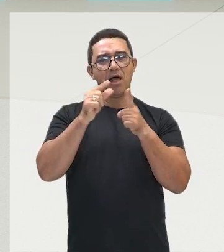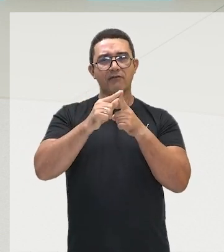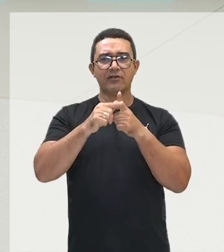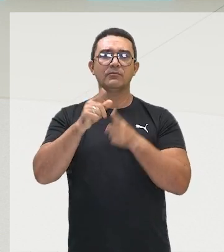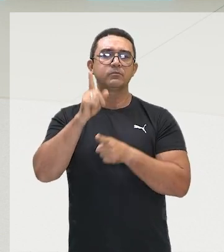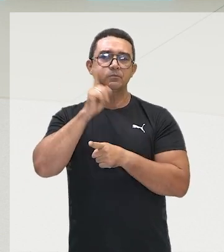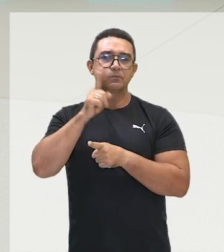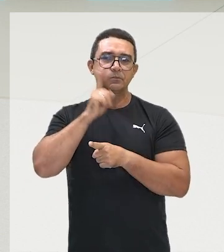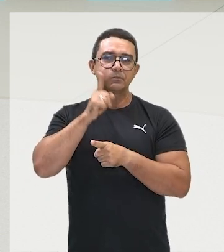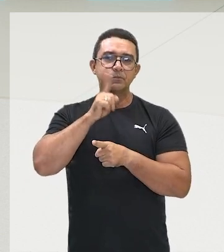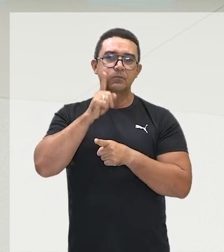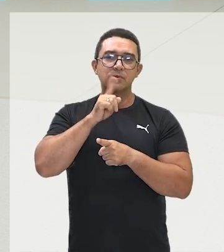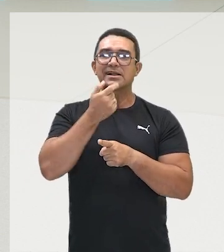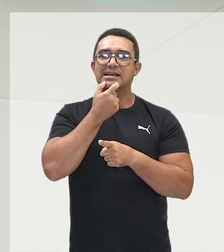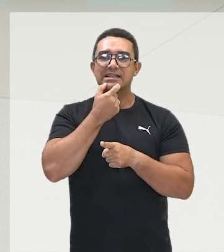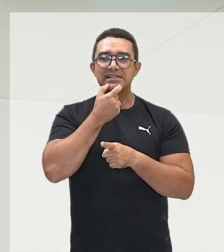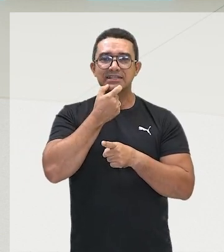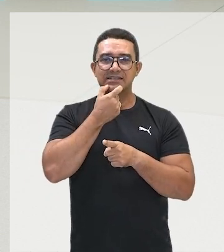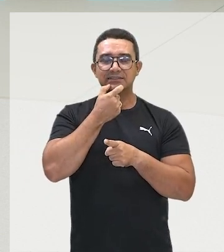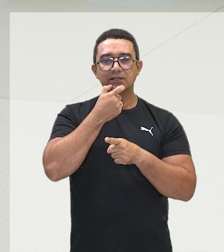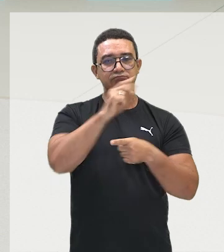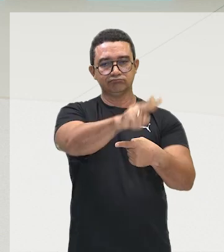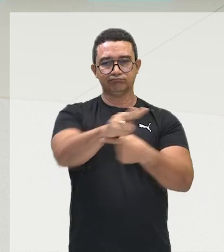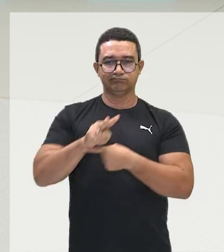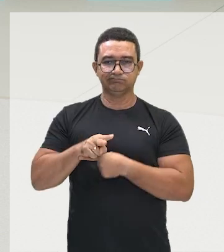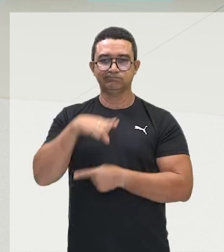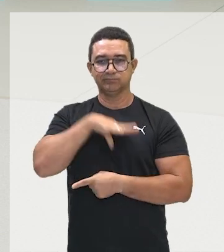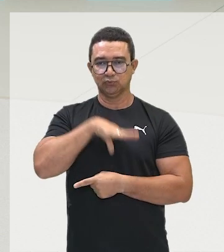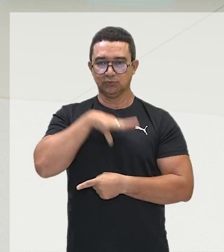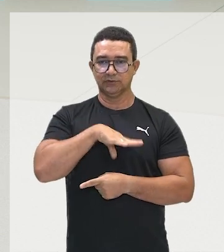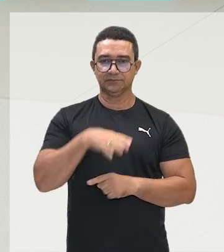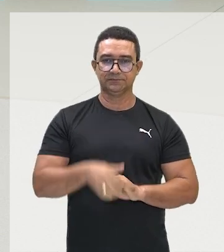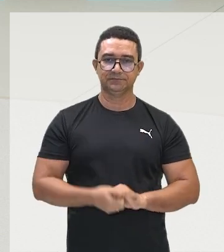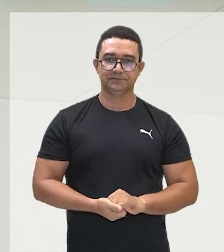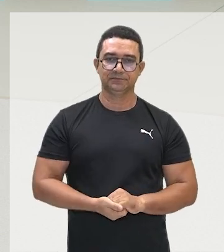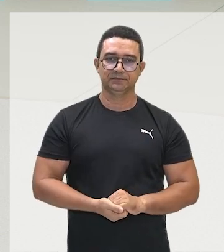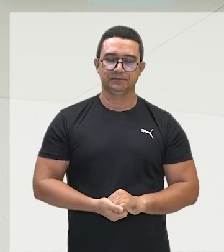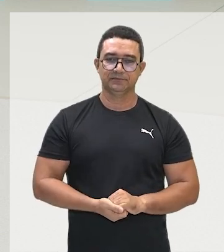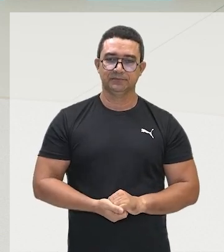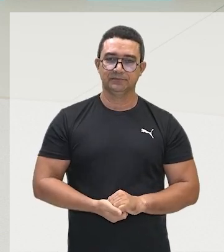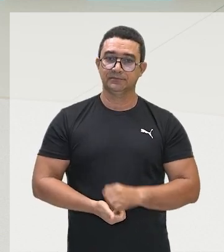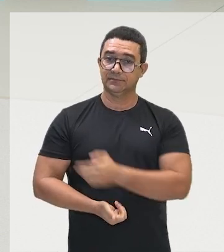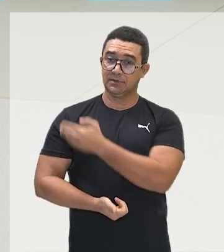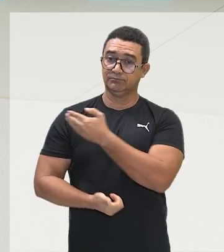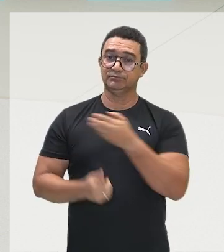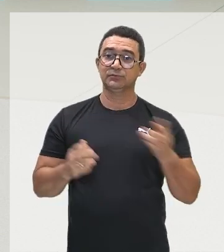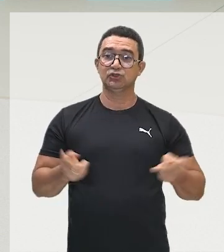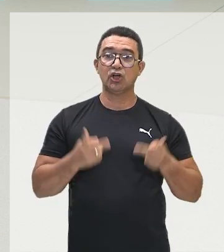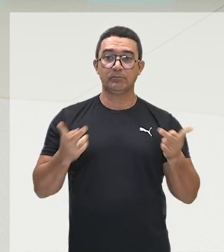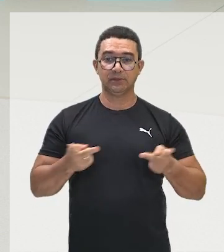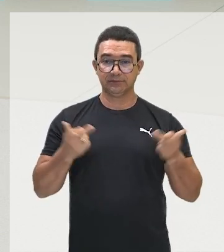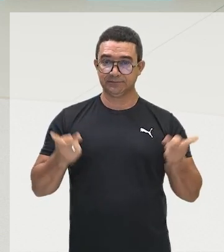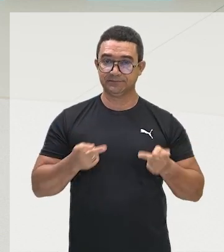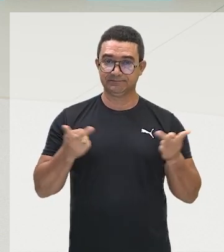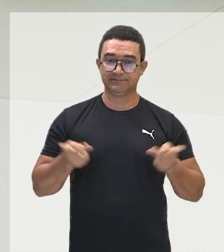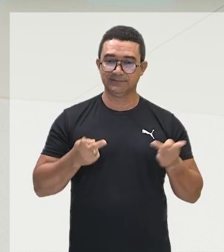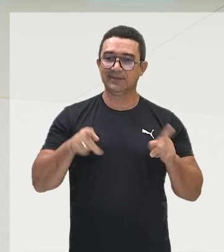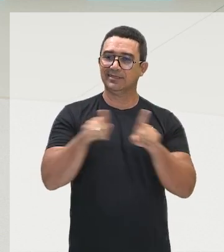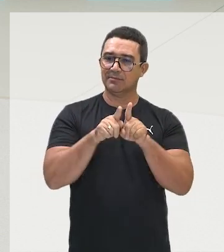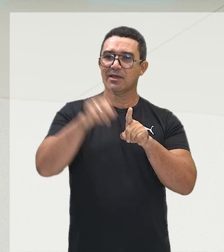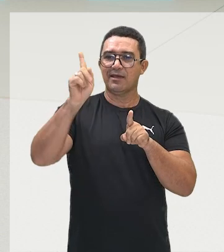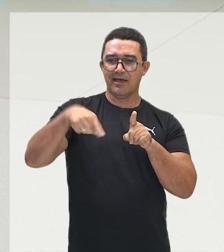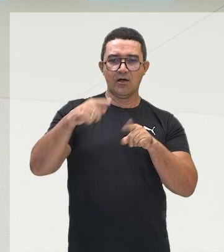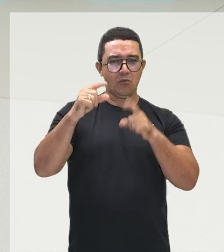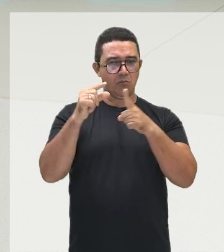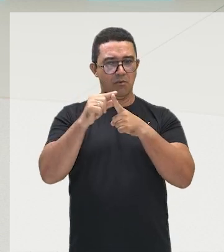não sofreu alteração quando colocado na língua portuguesa. Na sequência, shopping center, também uma palavra